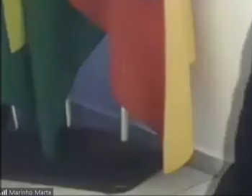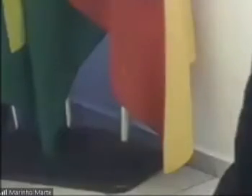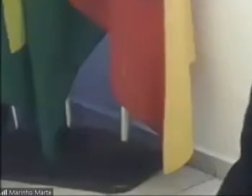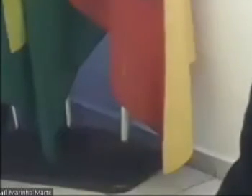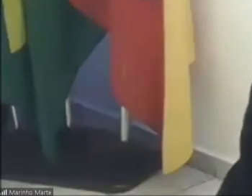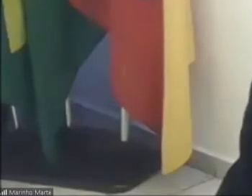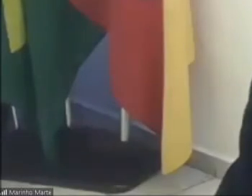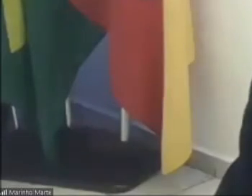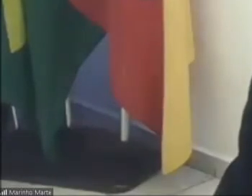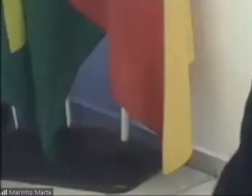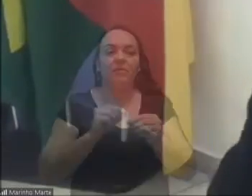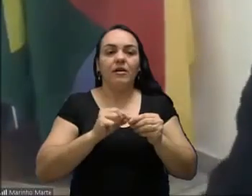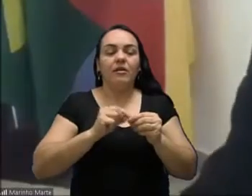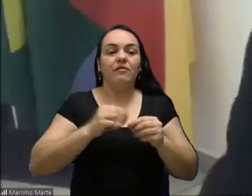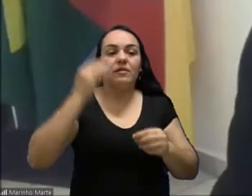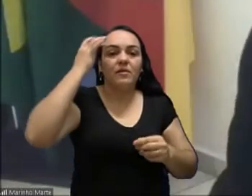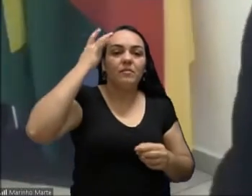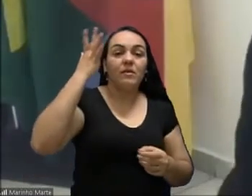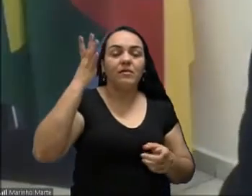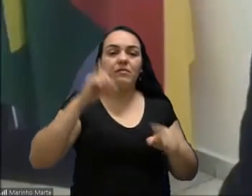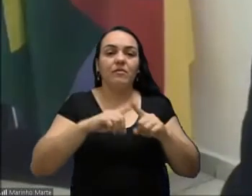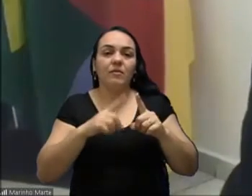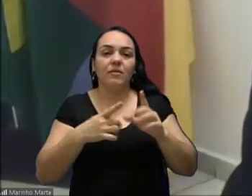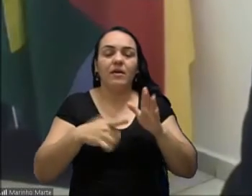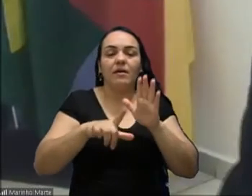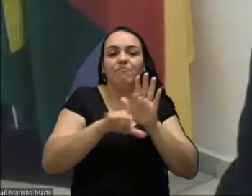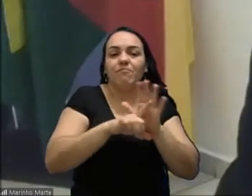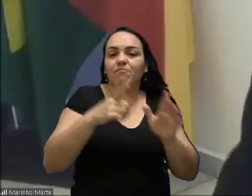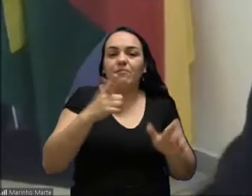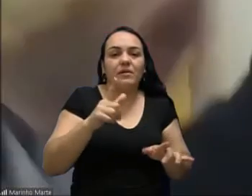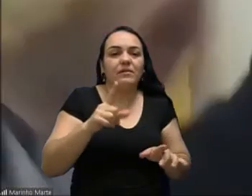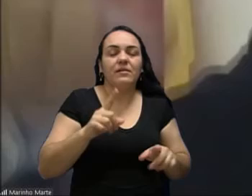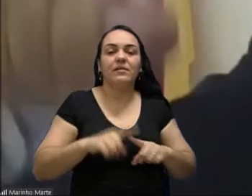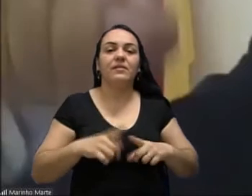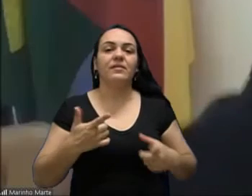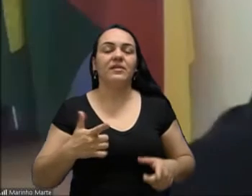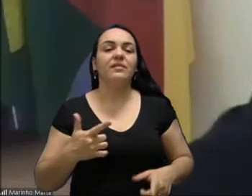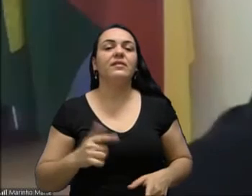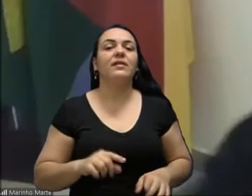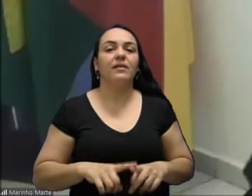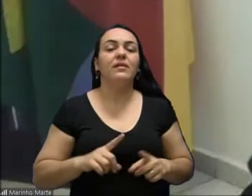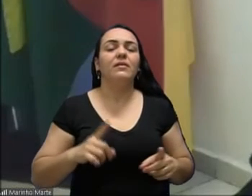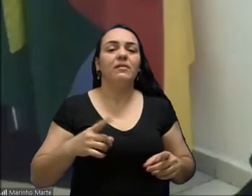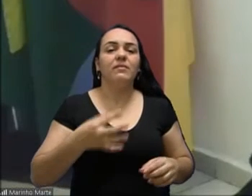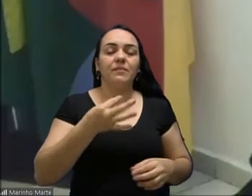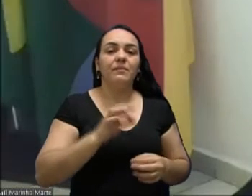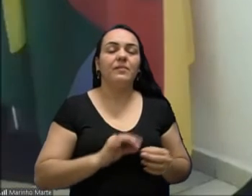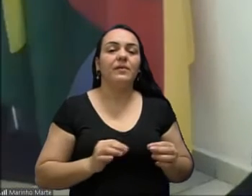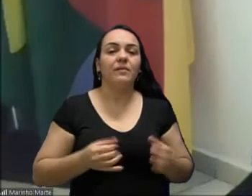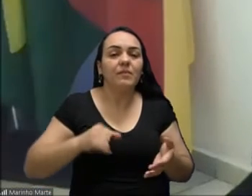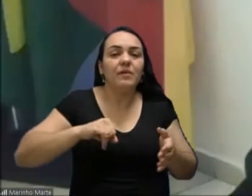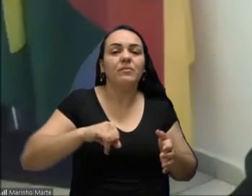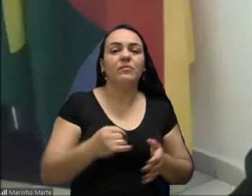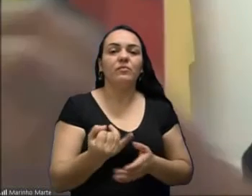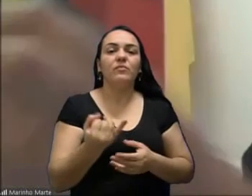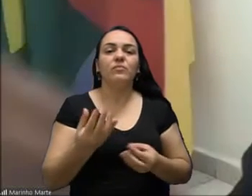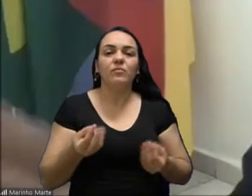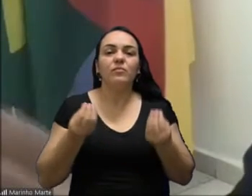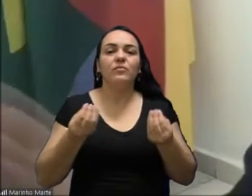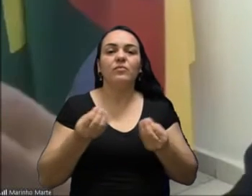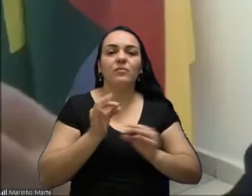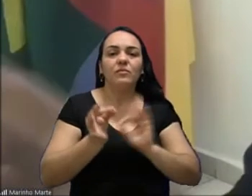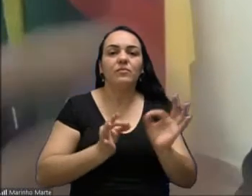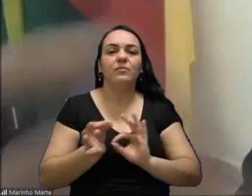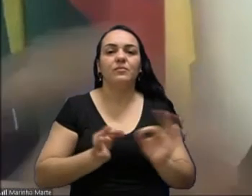repito mais curta não é ilegal porque já existe lei mas será que não dá para aproveitar alguma coisa do